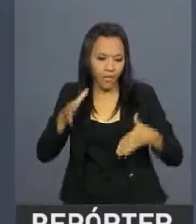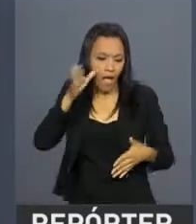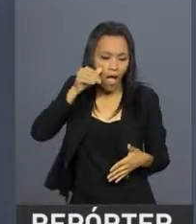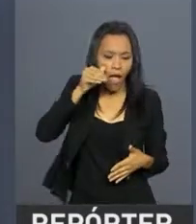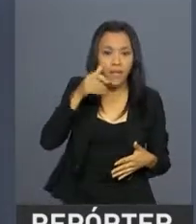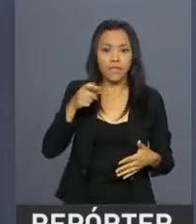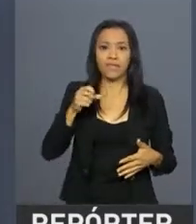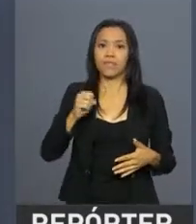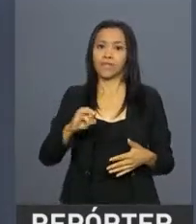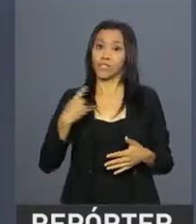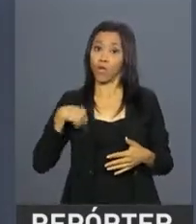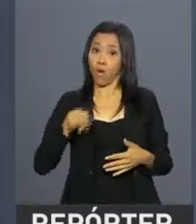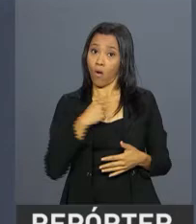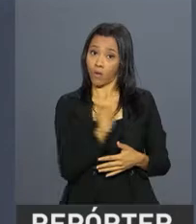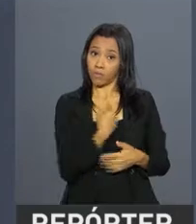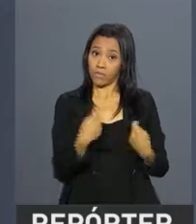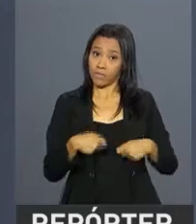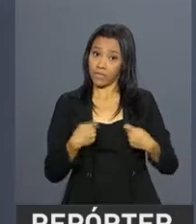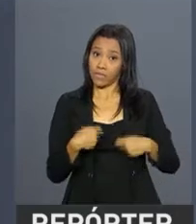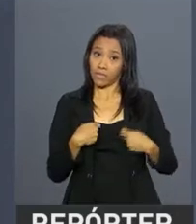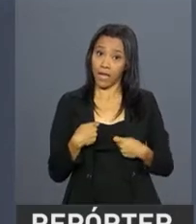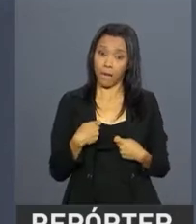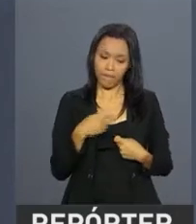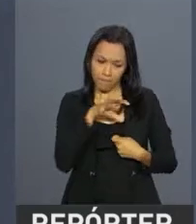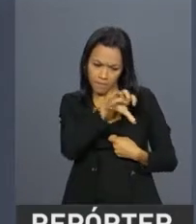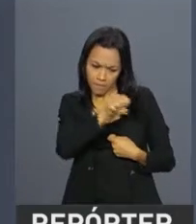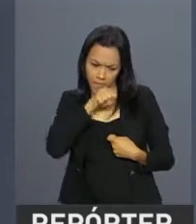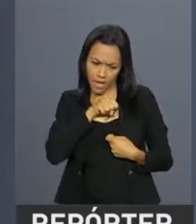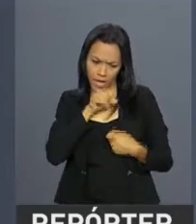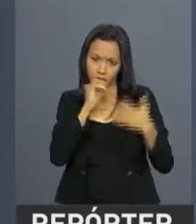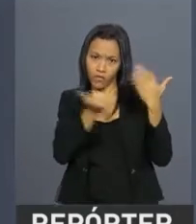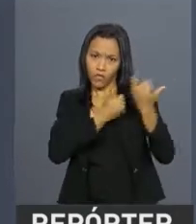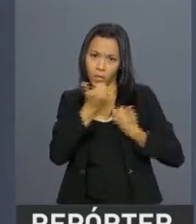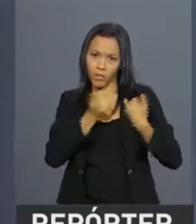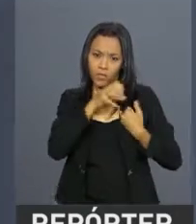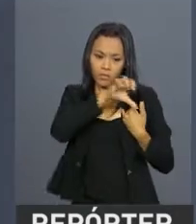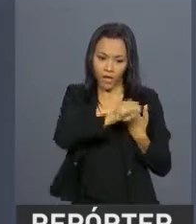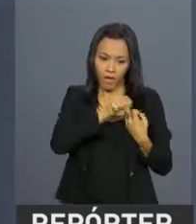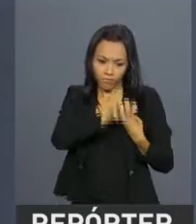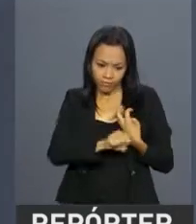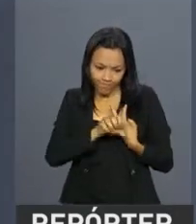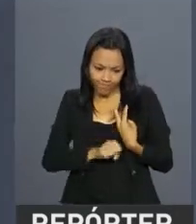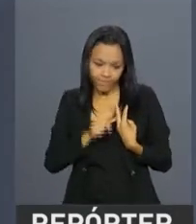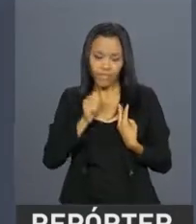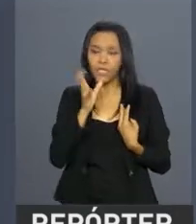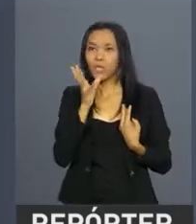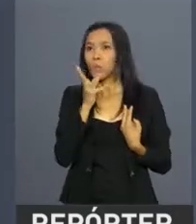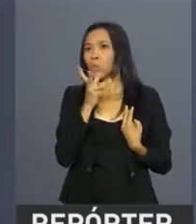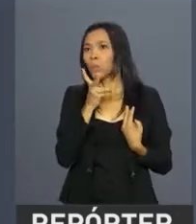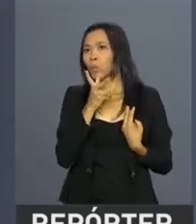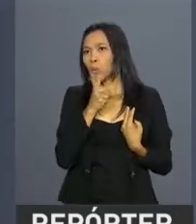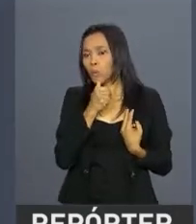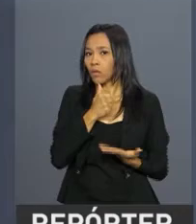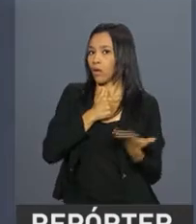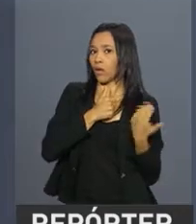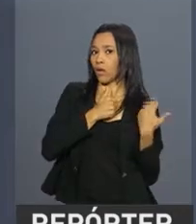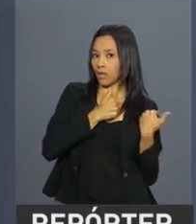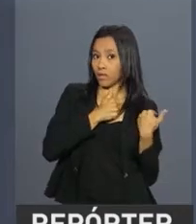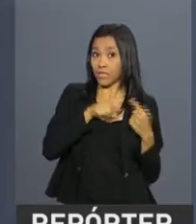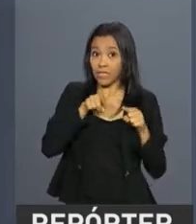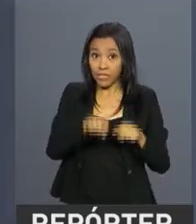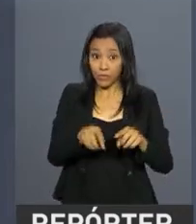precisássemos vai pegar em cada banco de dados informações que levaram um tempo tudo isso é de